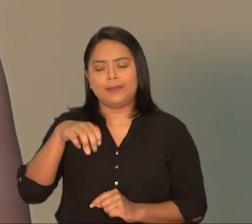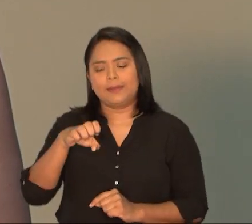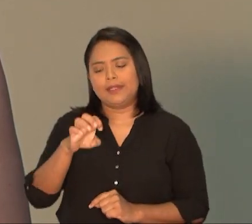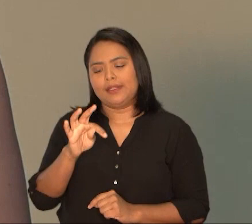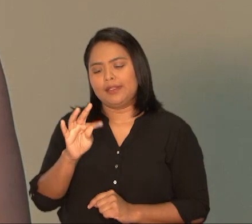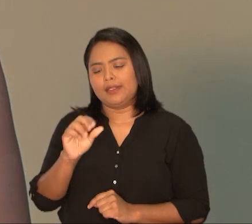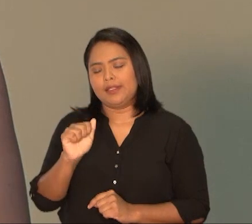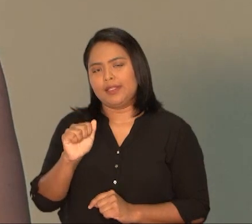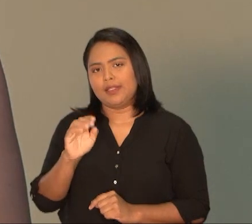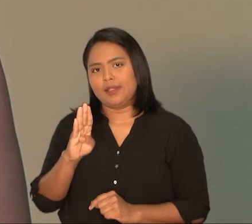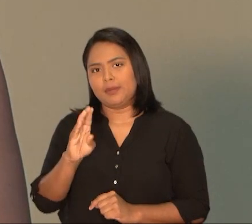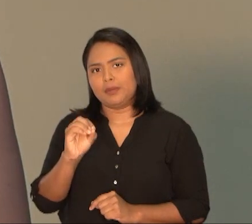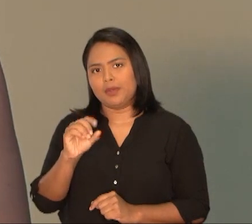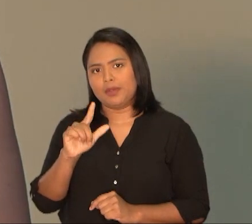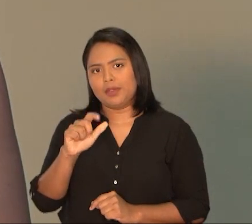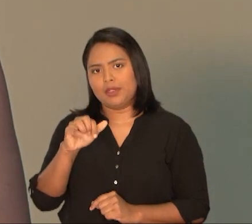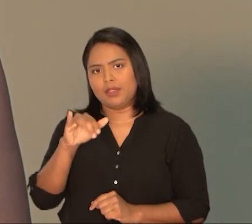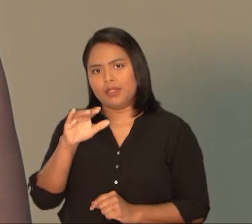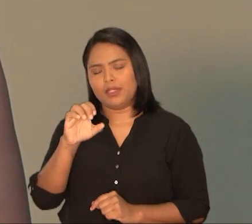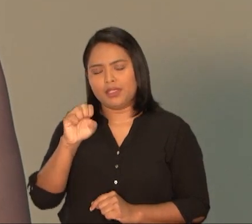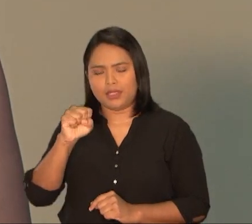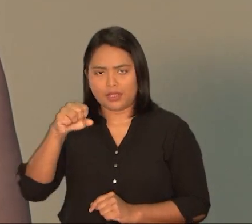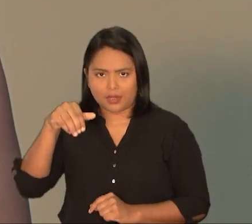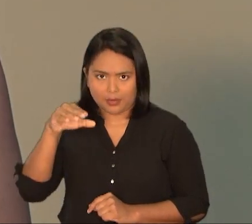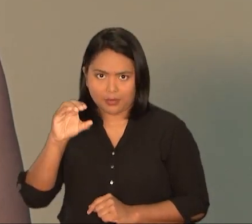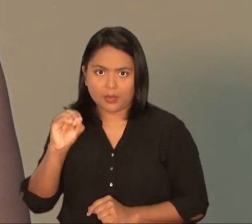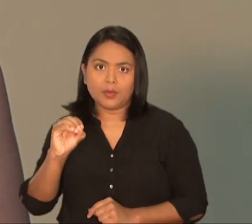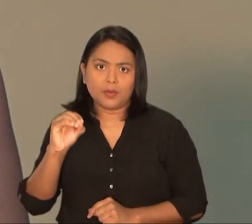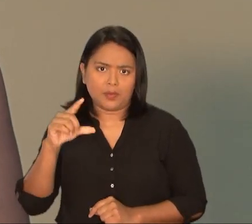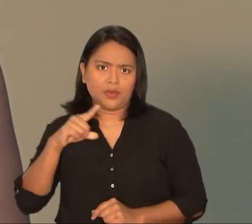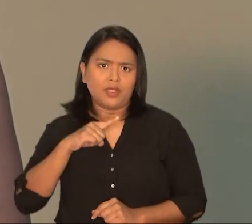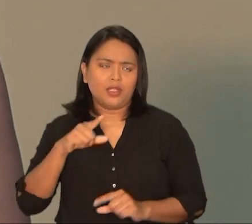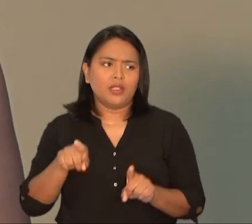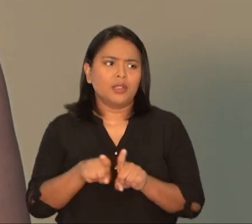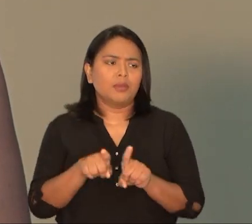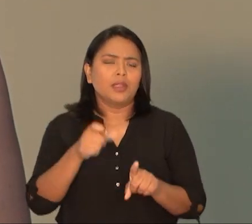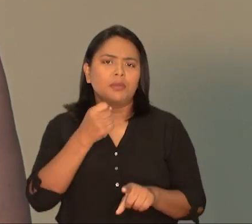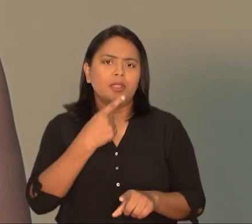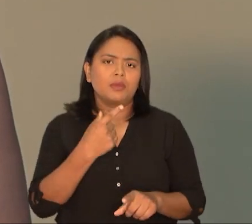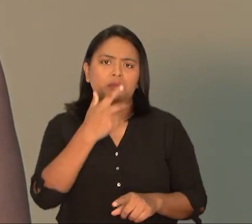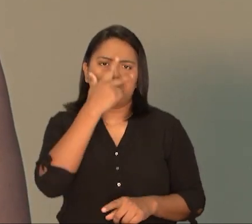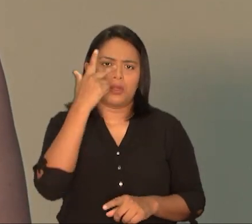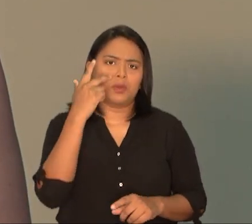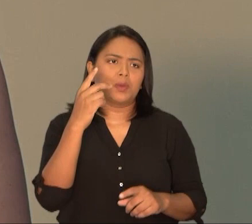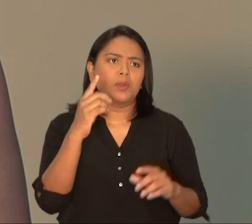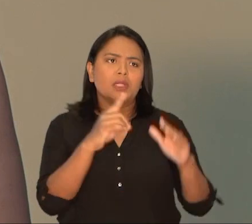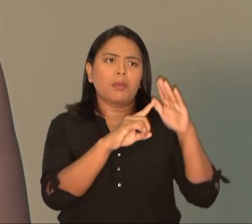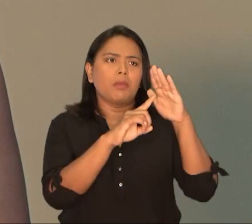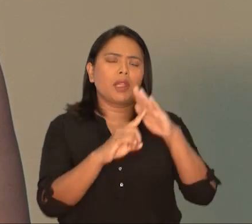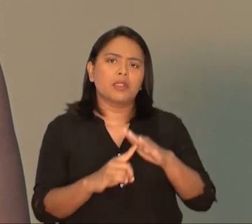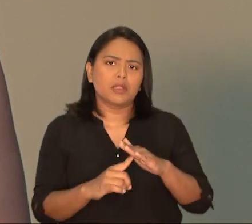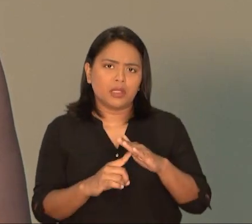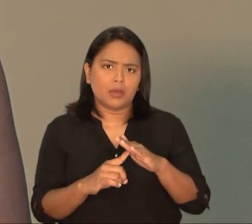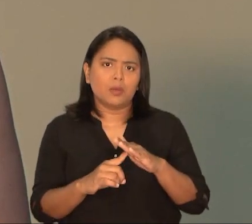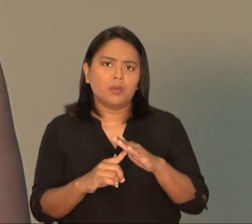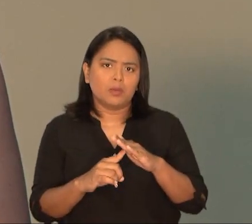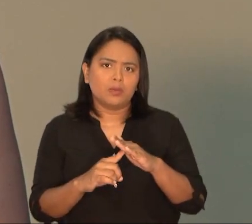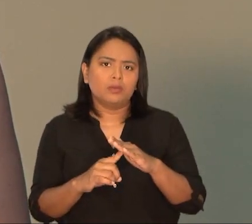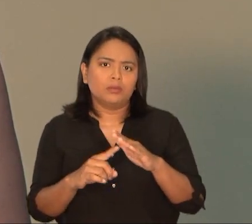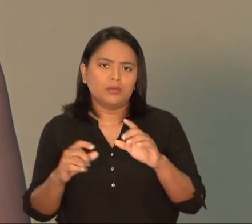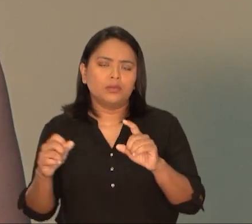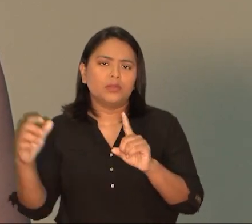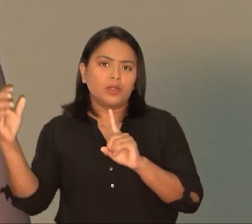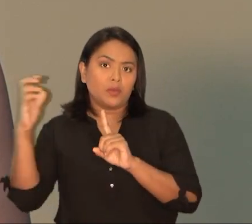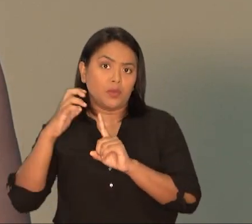para depressão, qualquer tipo de antipsicótico, né, ansiolítico, o médico diz que acaba afetando muito